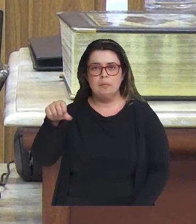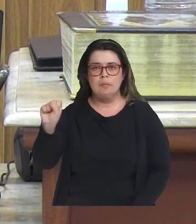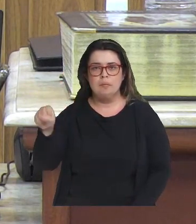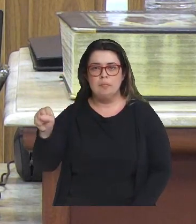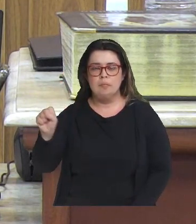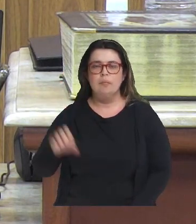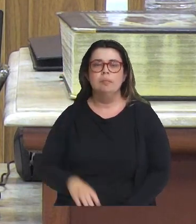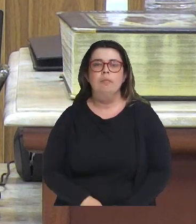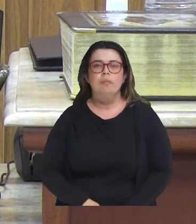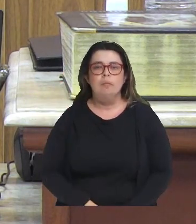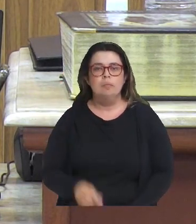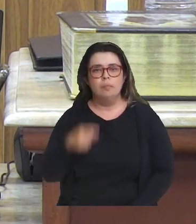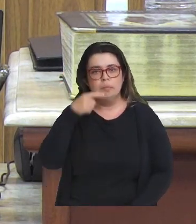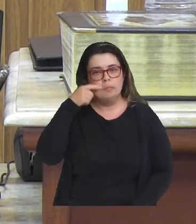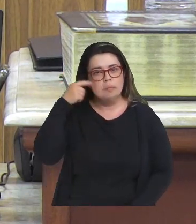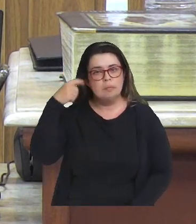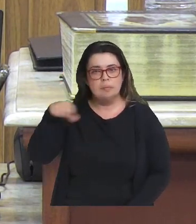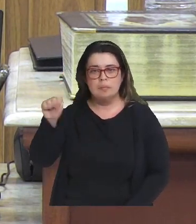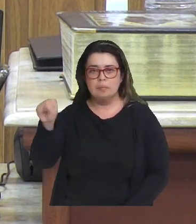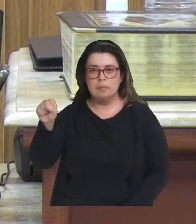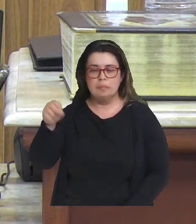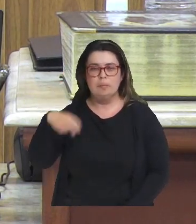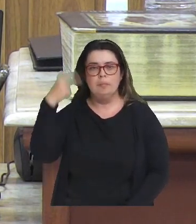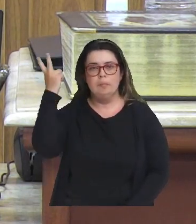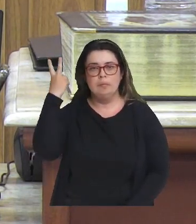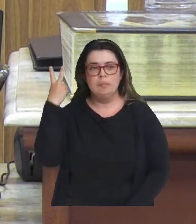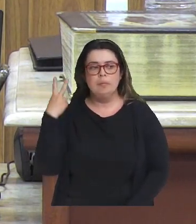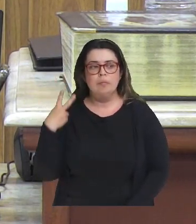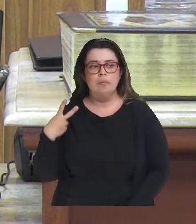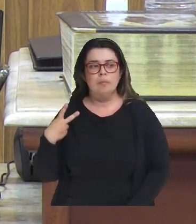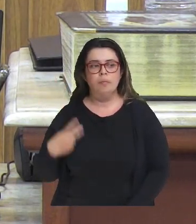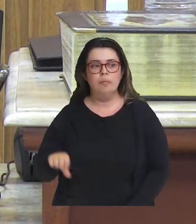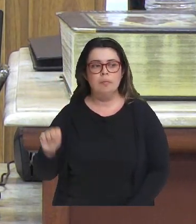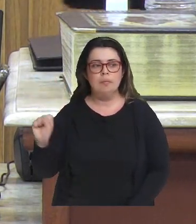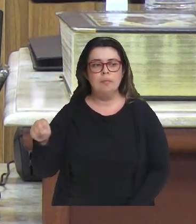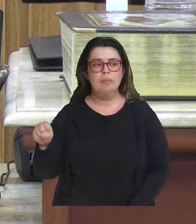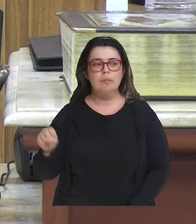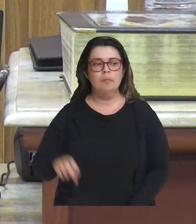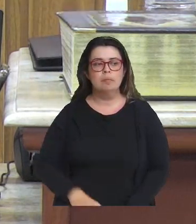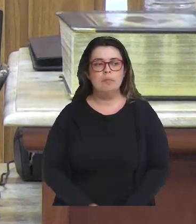Vinícius Simi. Sim. Viviane Delmassa. Sim.